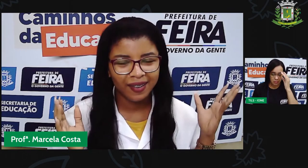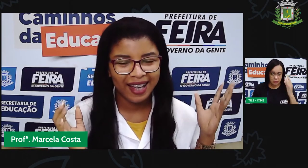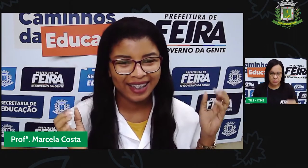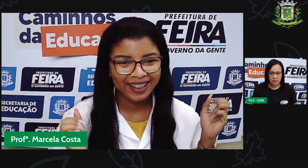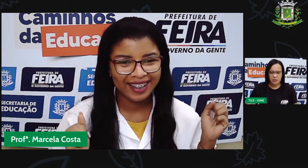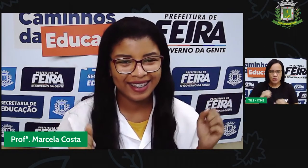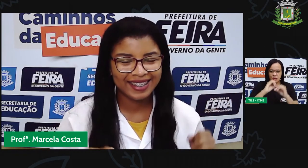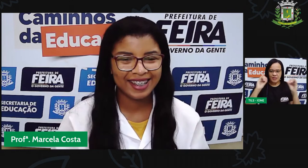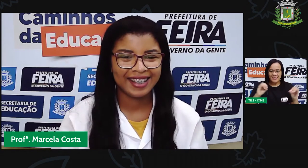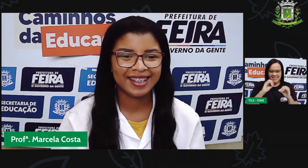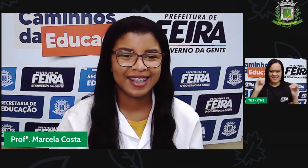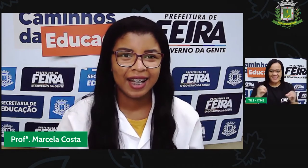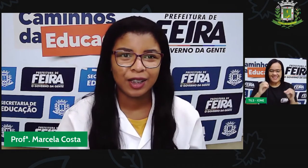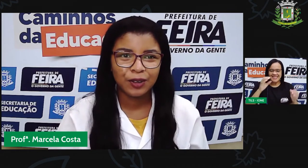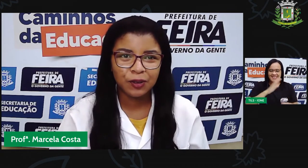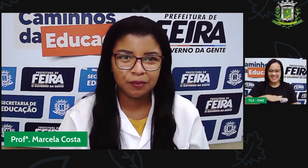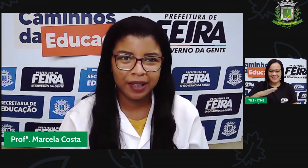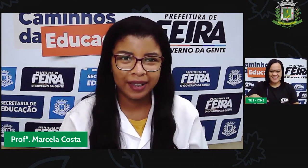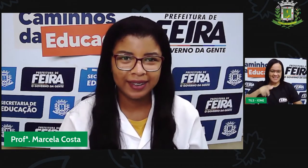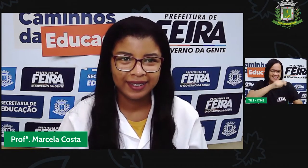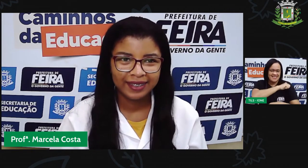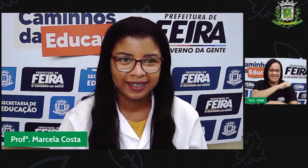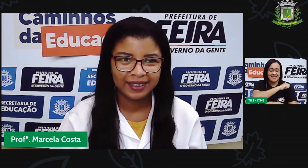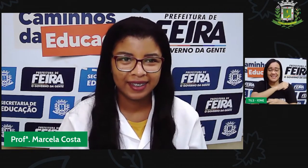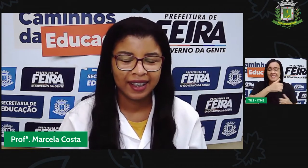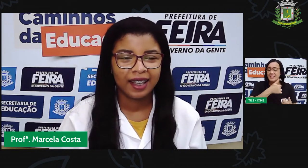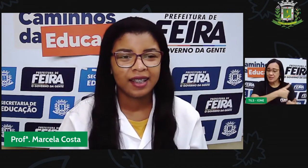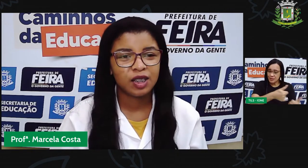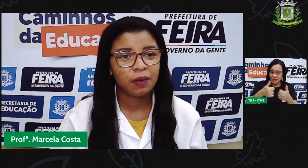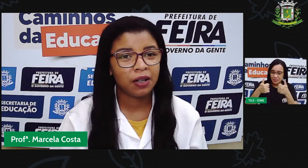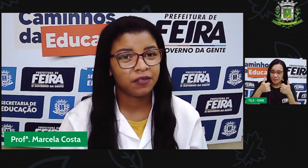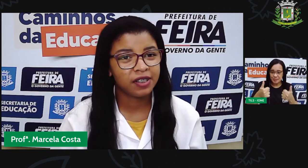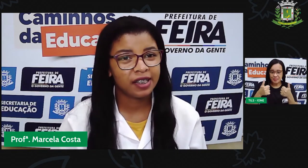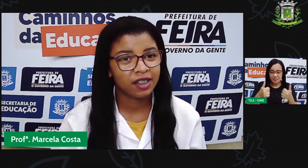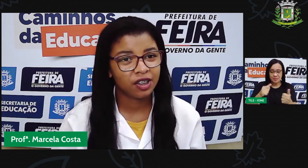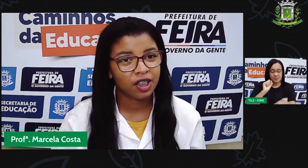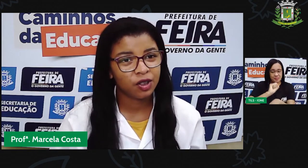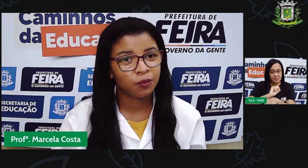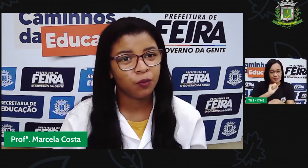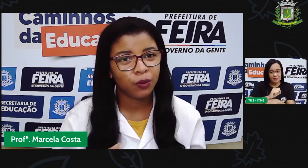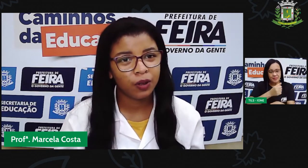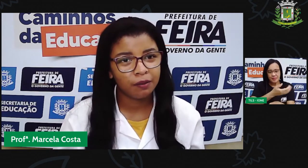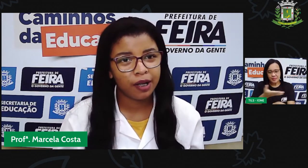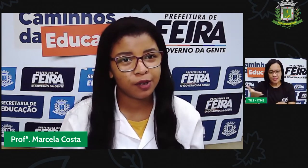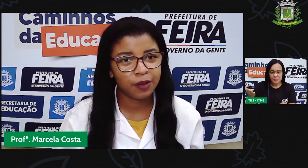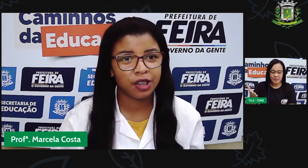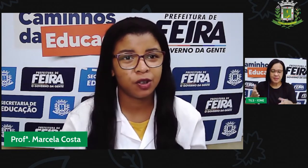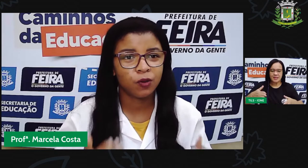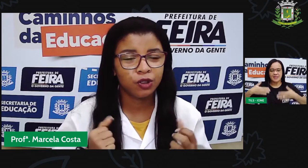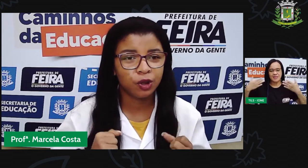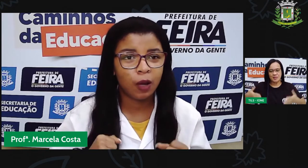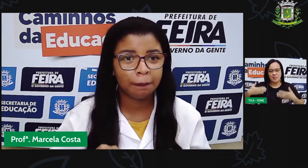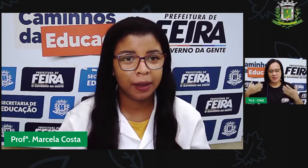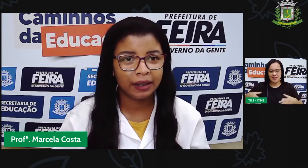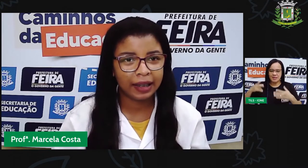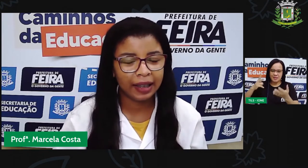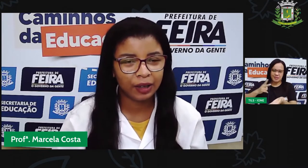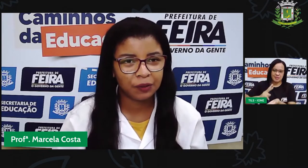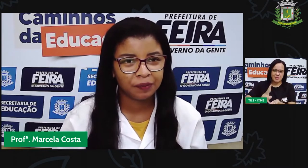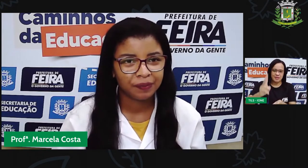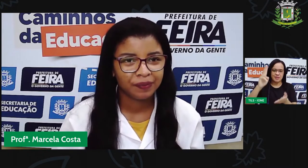Olá, crianças! Tudo bem? Espero que vocês estejam muito animados para a gente continuar